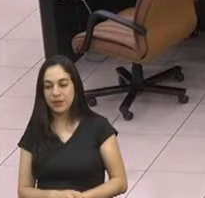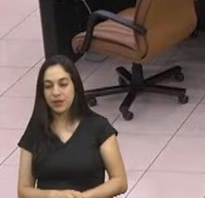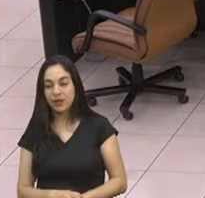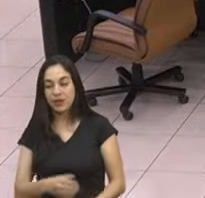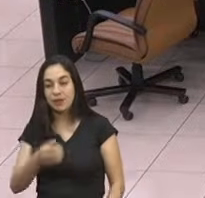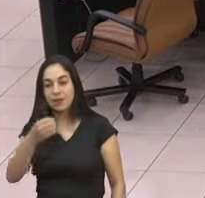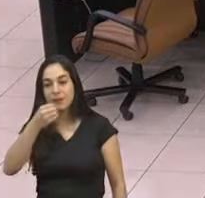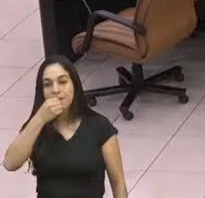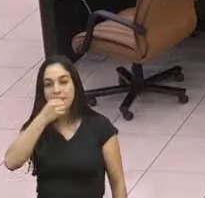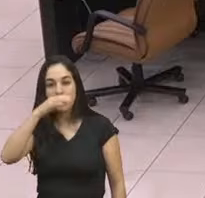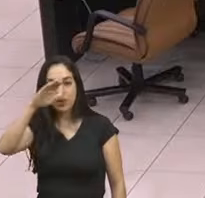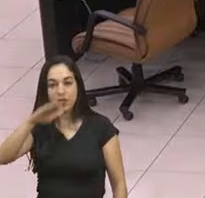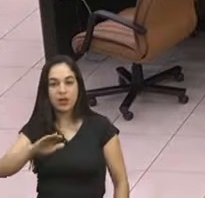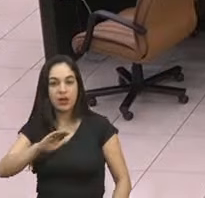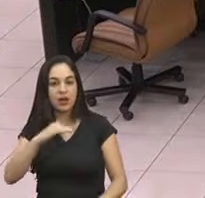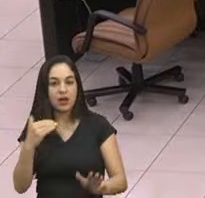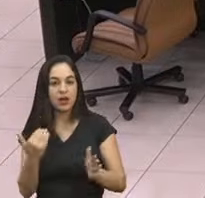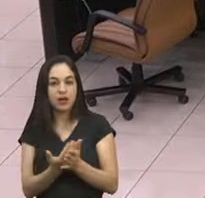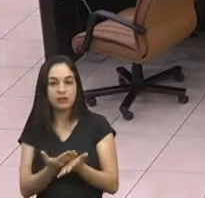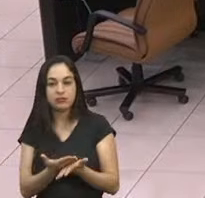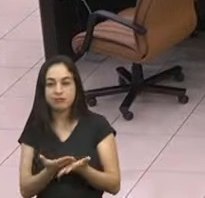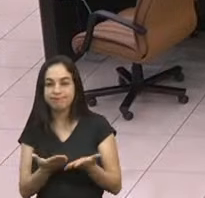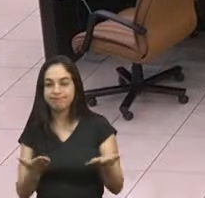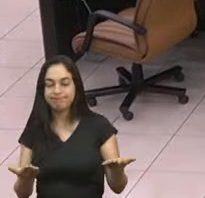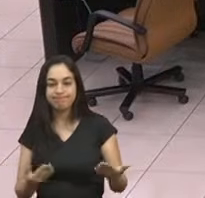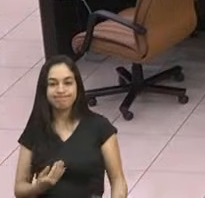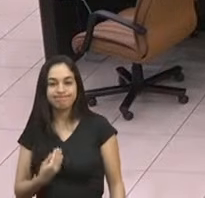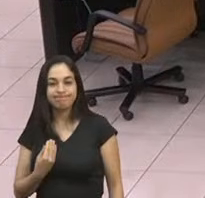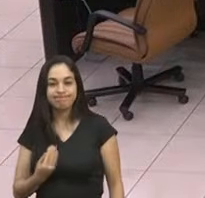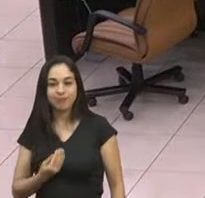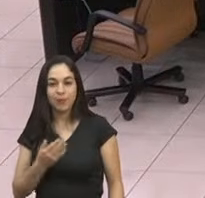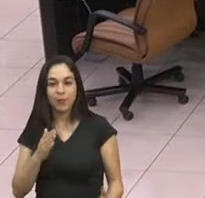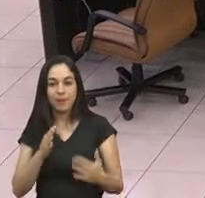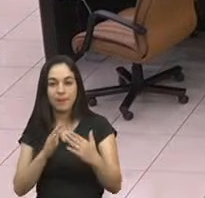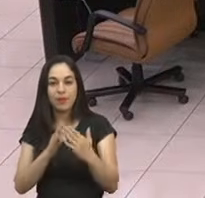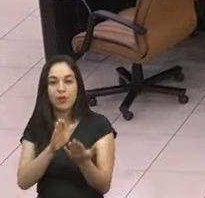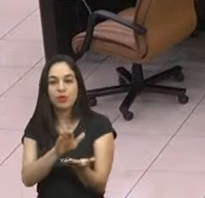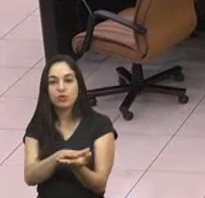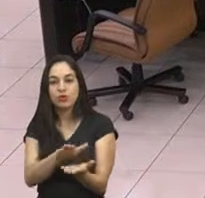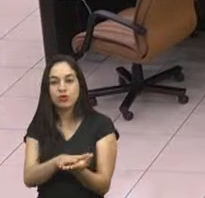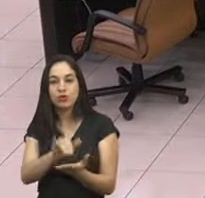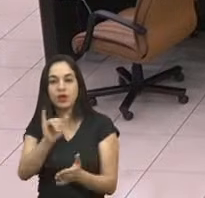Boa tarde a todos, munícipes da cidade de Jacareí. Notícia boa.